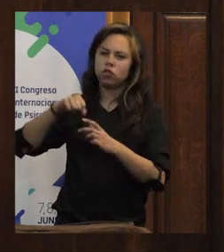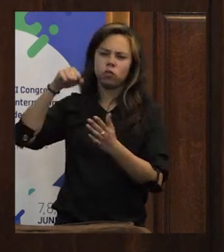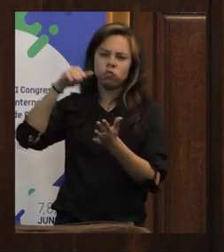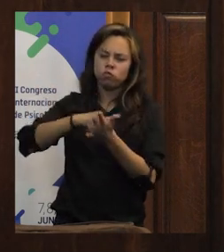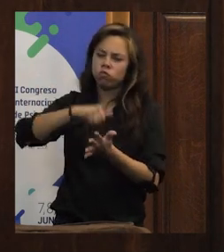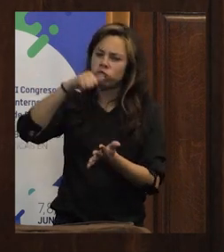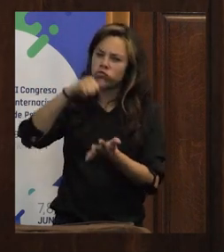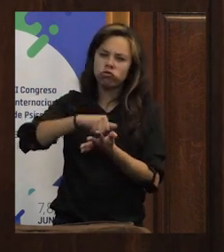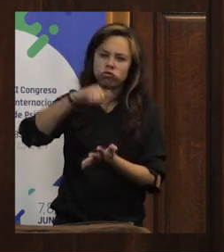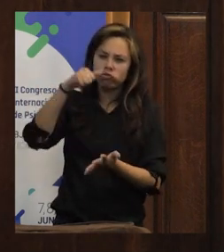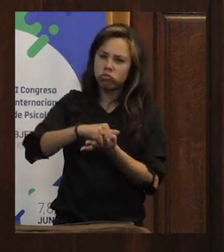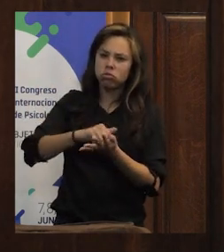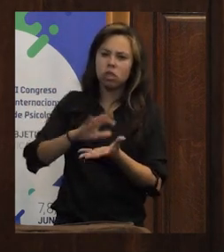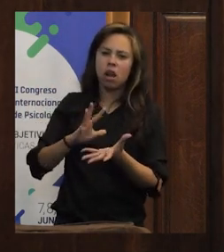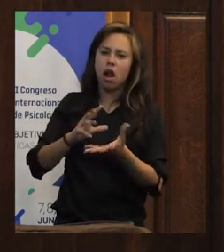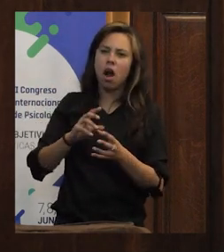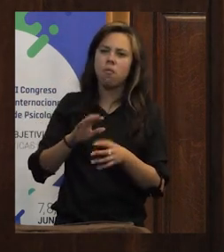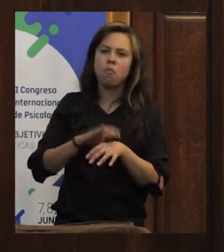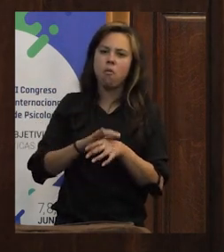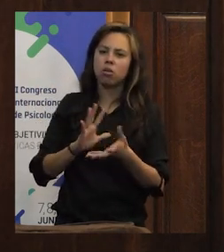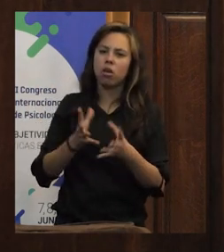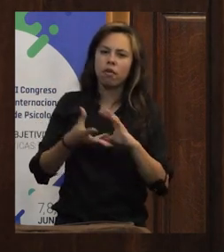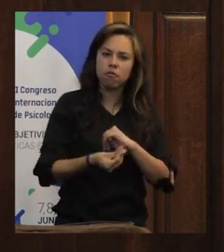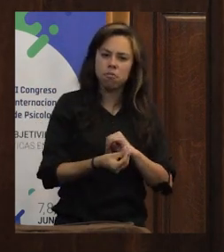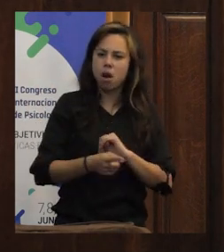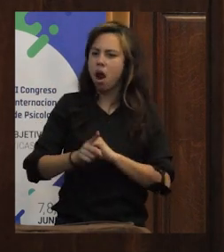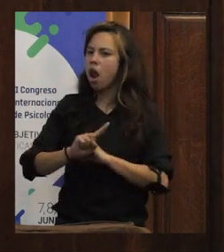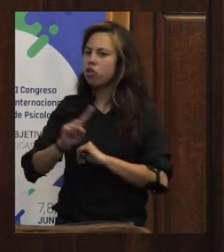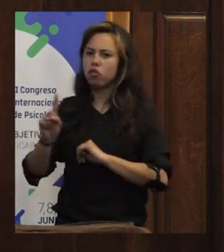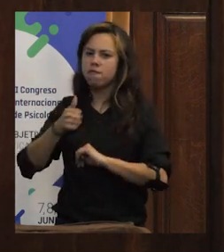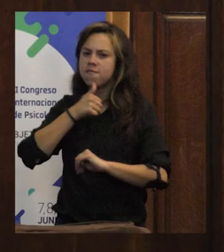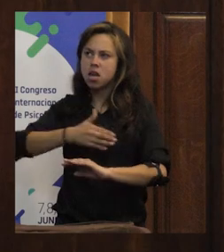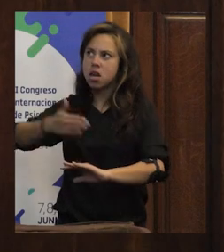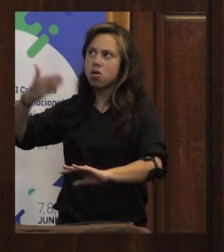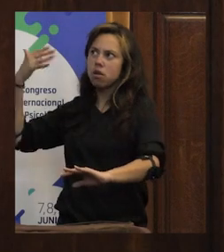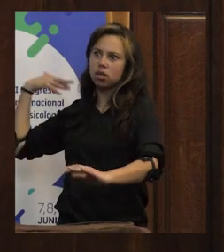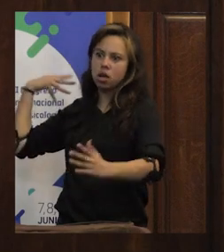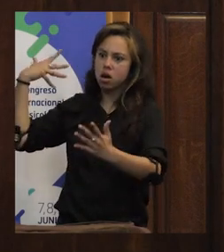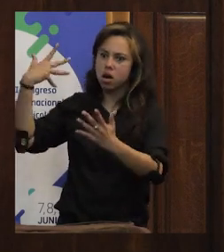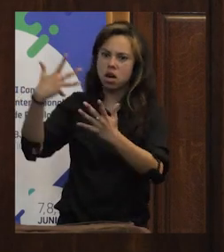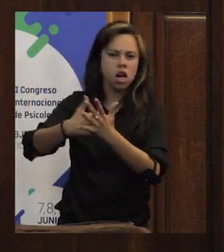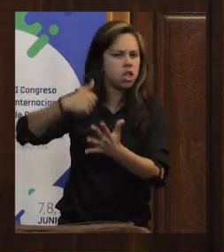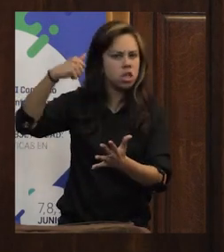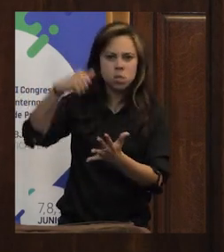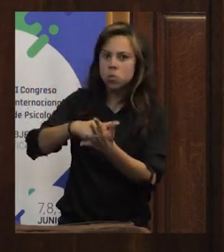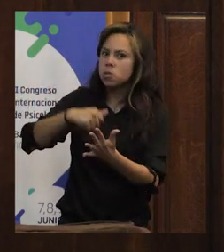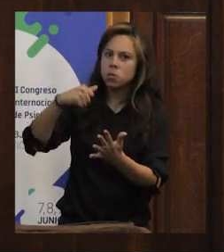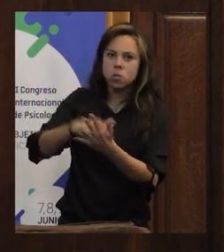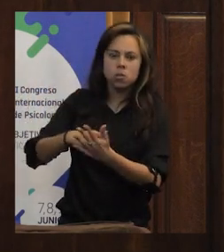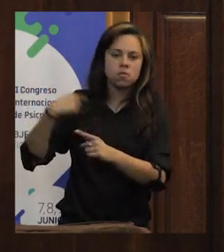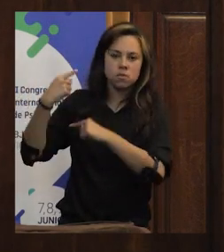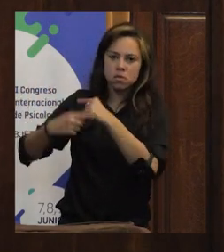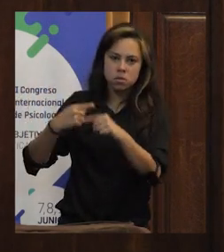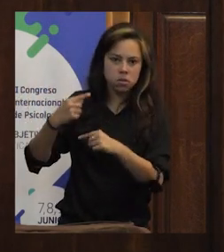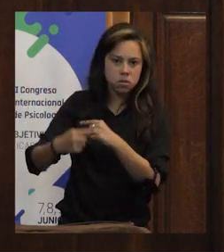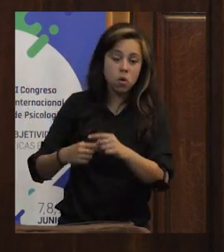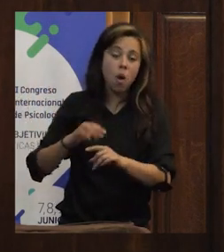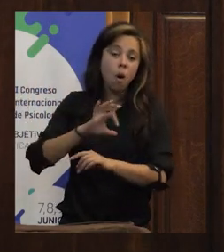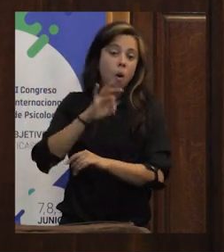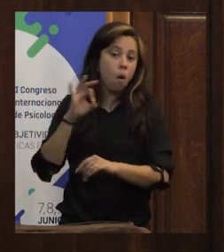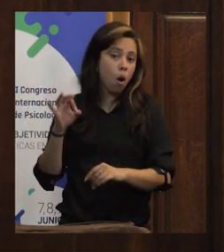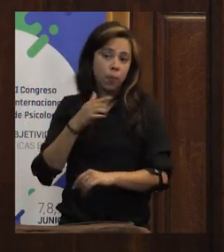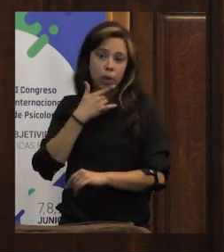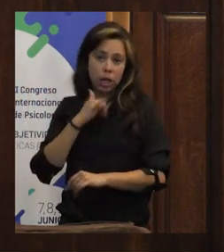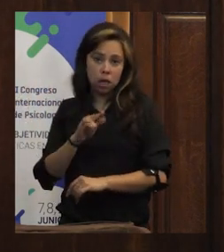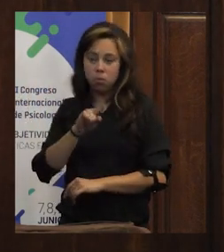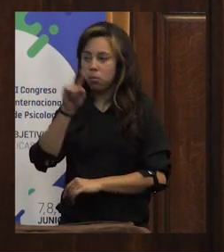investimento de dinheiro, onde a saúde mental dos profissionais